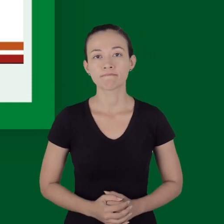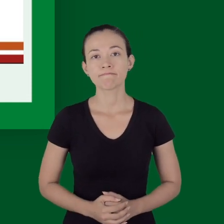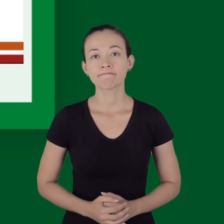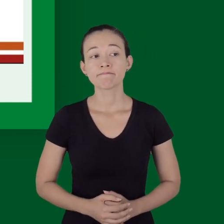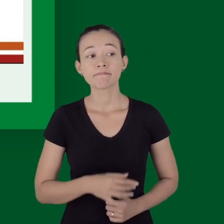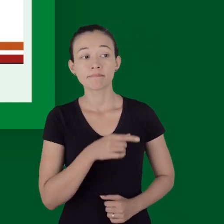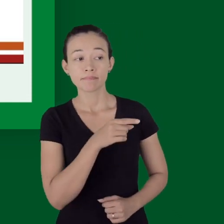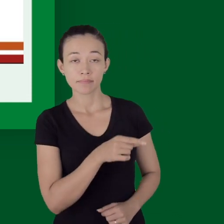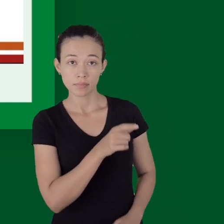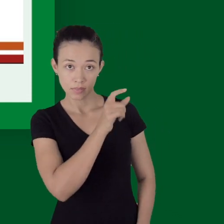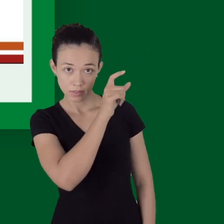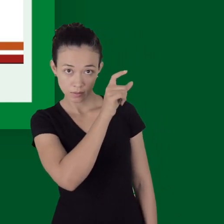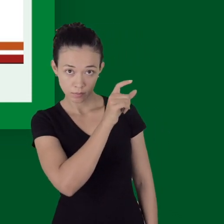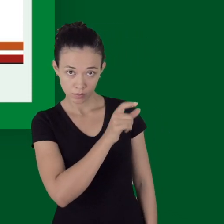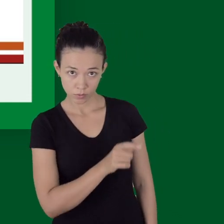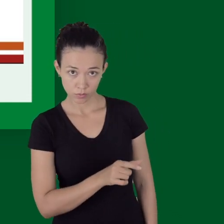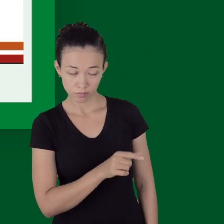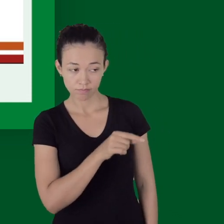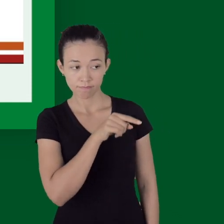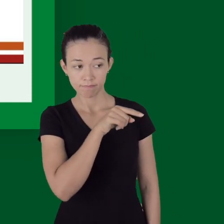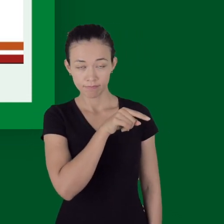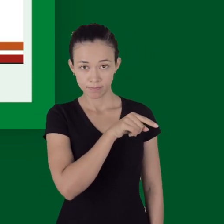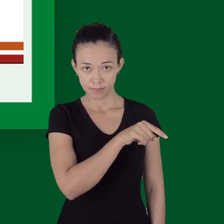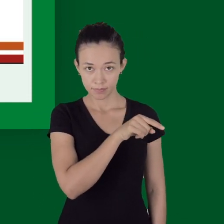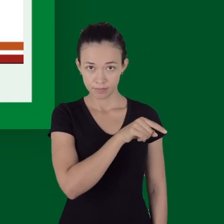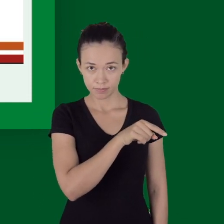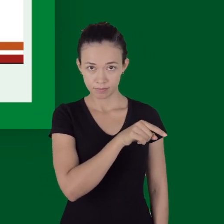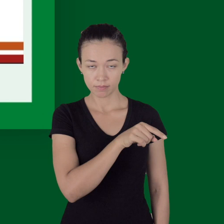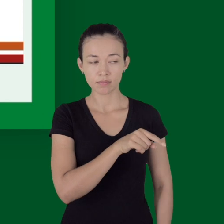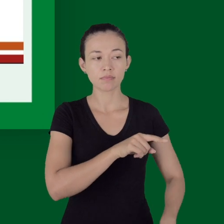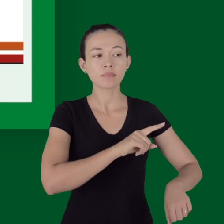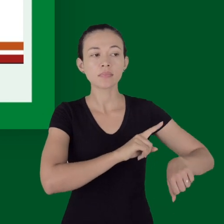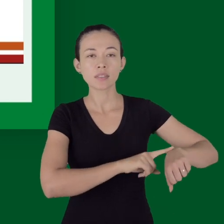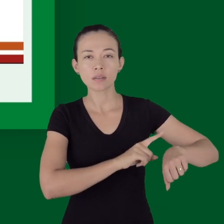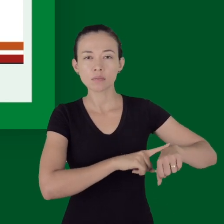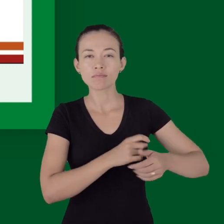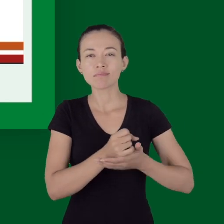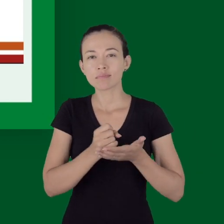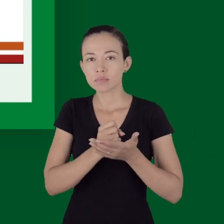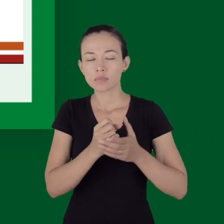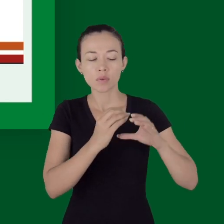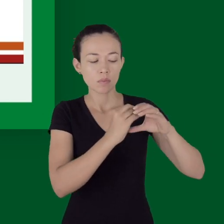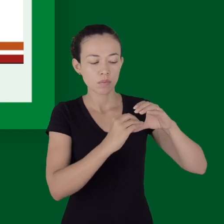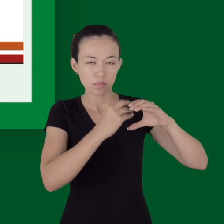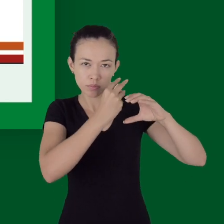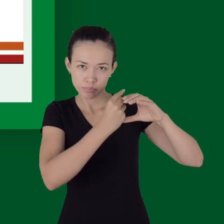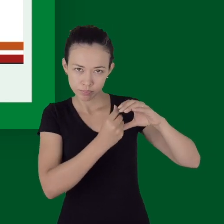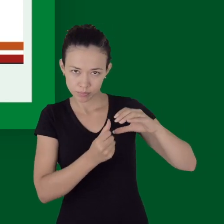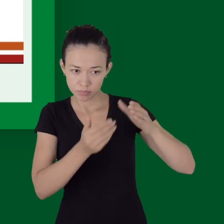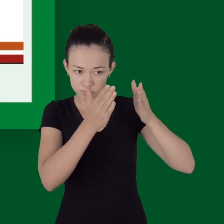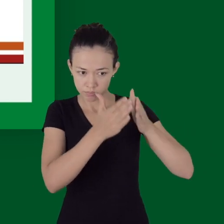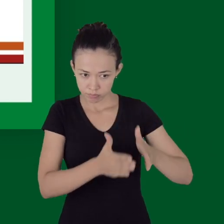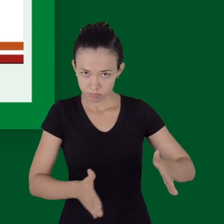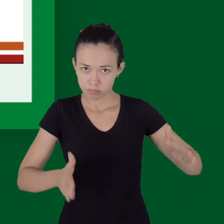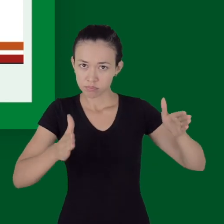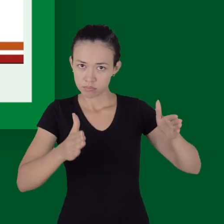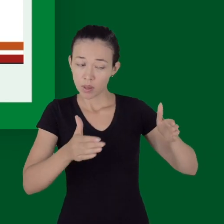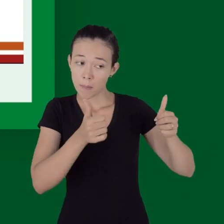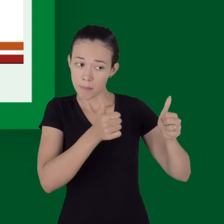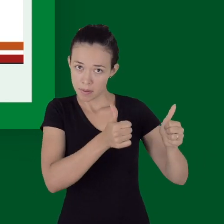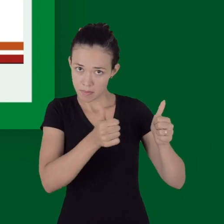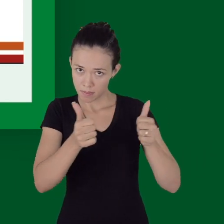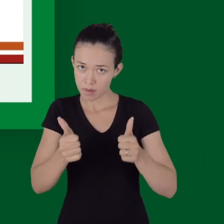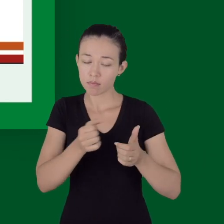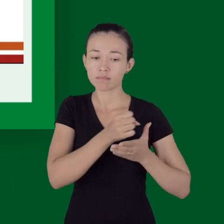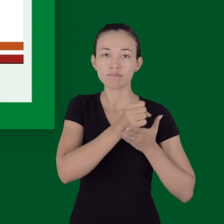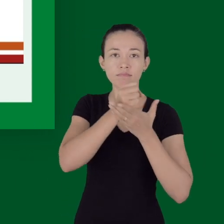Chegou lá, excluiu, não era AVC, era outra coisa, não trombolizou, vai voltar ao hospital de origem e volta com a equipe do SAMU, pode